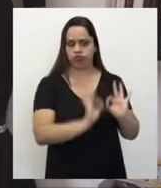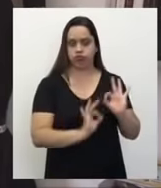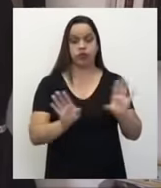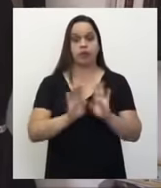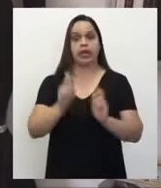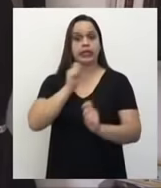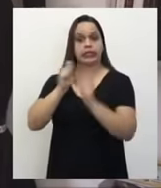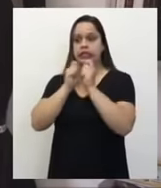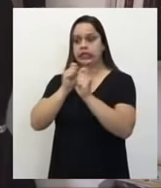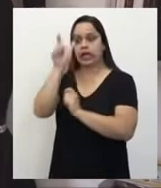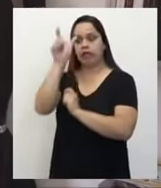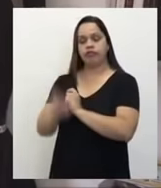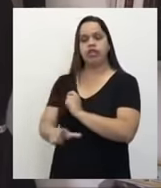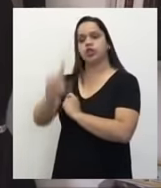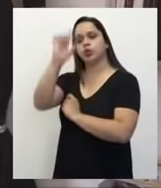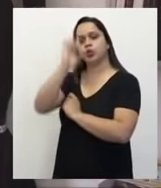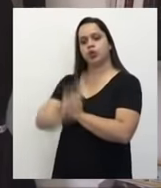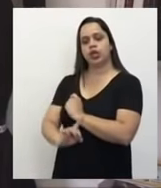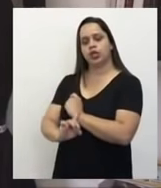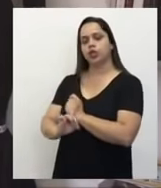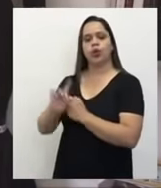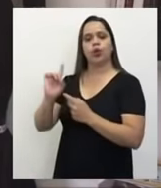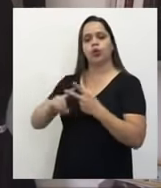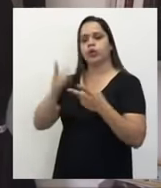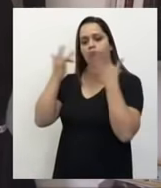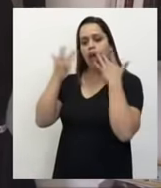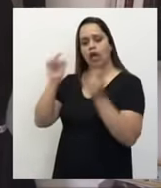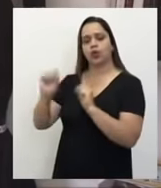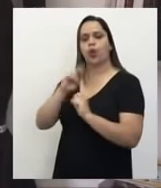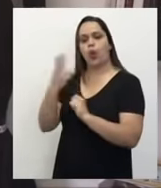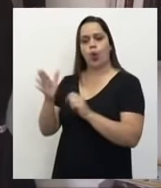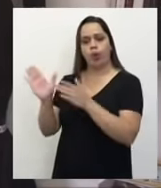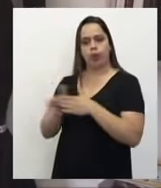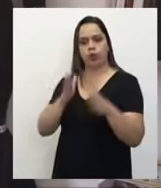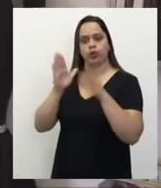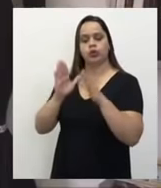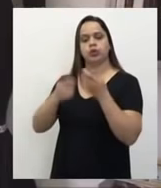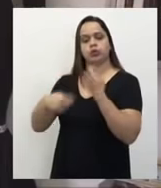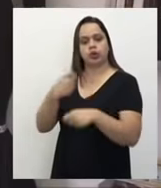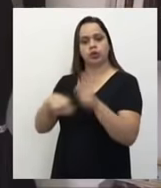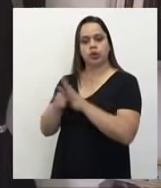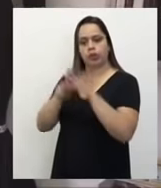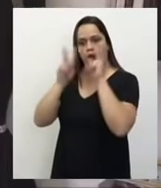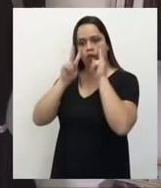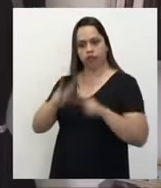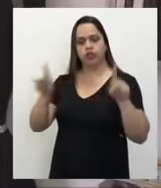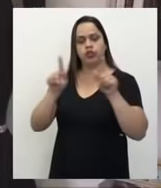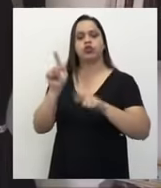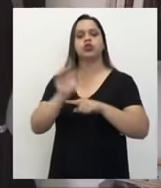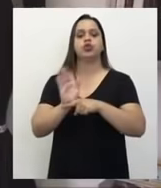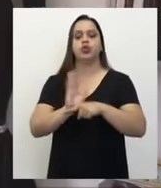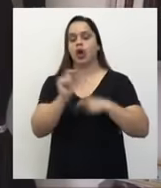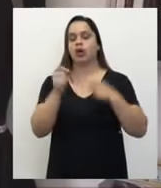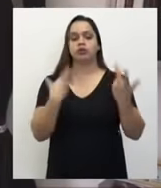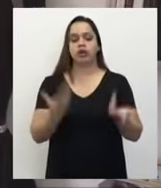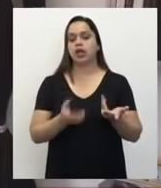diretor, para saber o que o diretor, seja ele de teatro ou de produção audiovisual, o que ele quer para